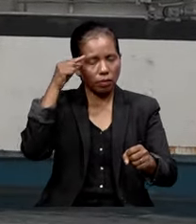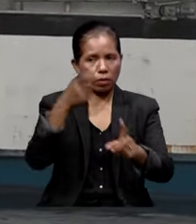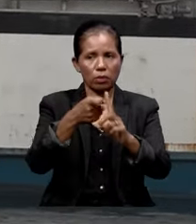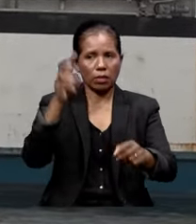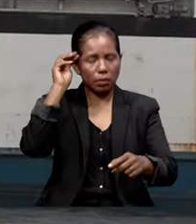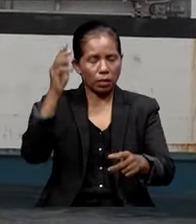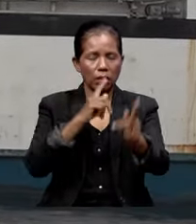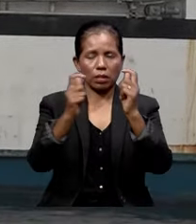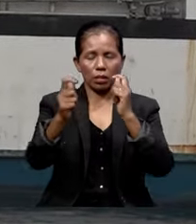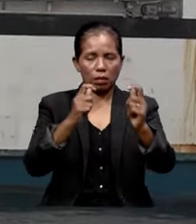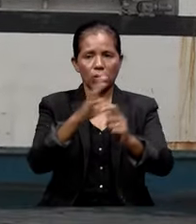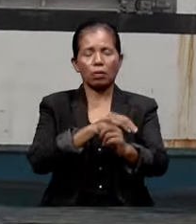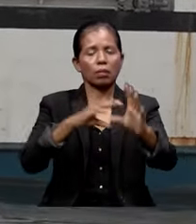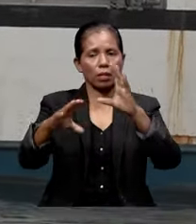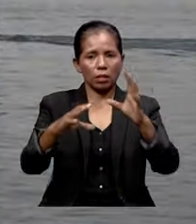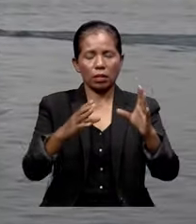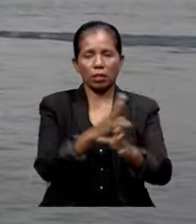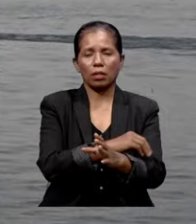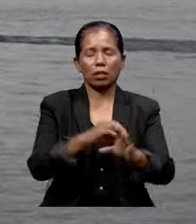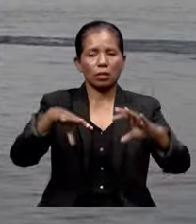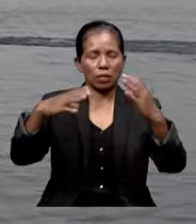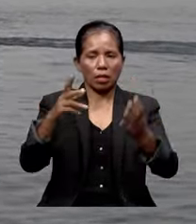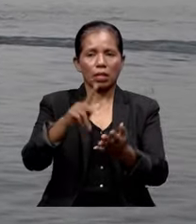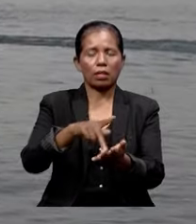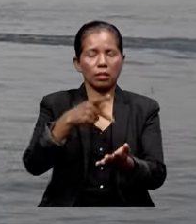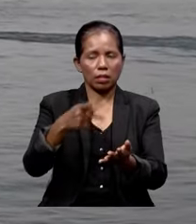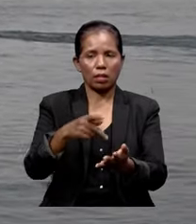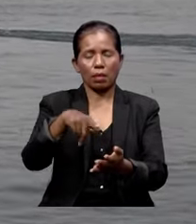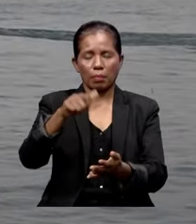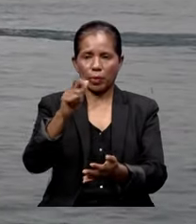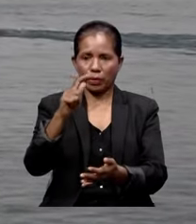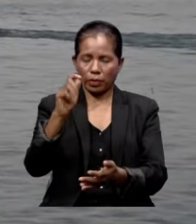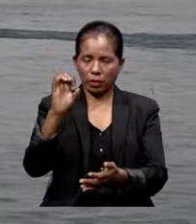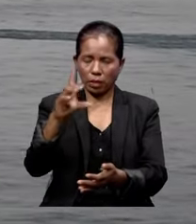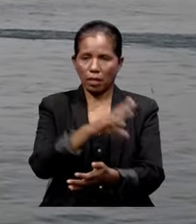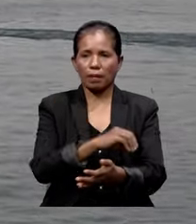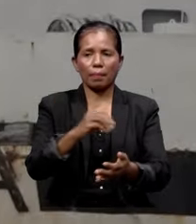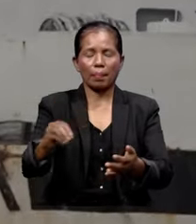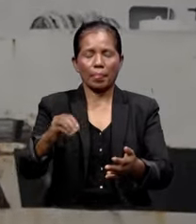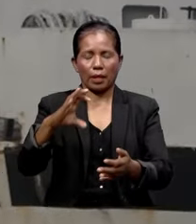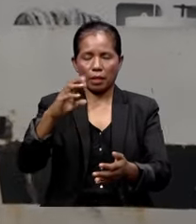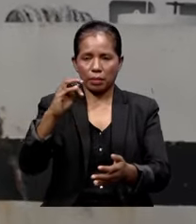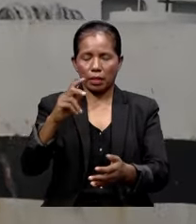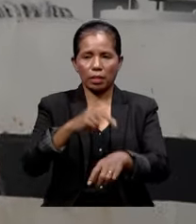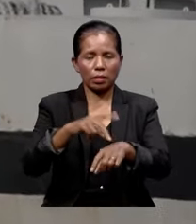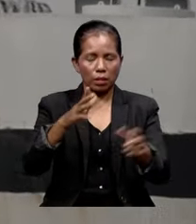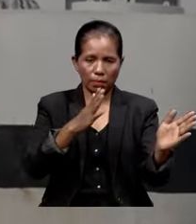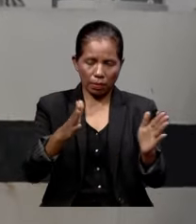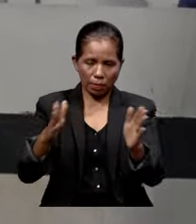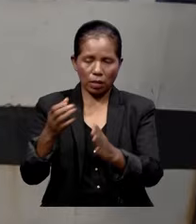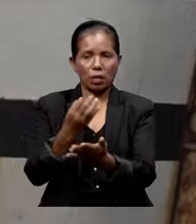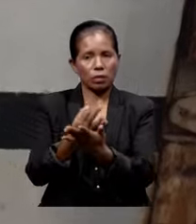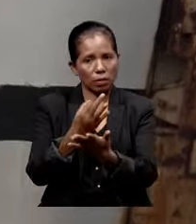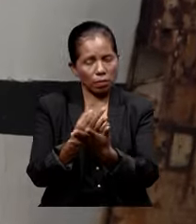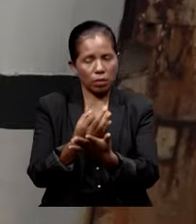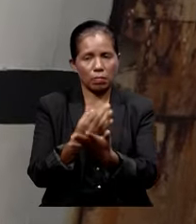ministeru transporte telecomunicaun konselo administrasaun aportil diresaun servisu transporte maritima no cabotaje nacional prepara ona orsamento a